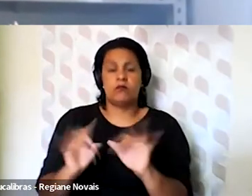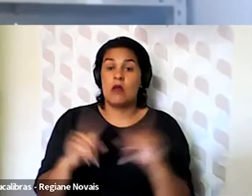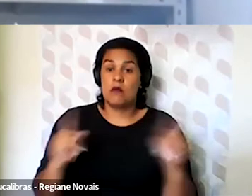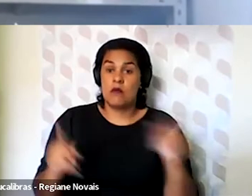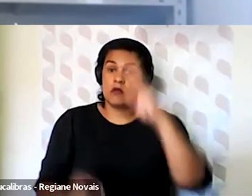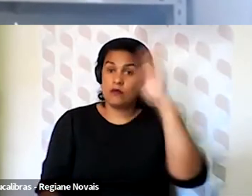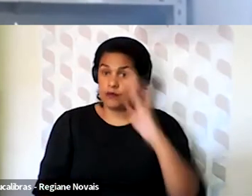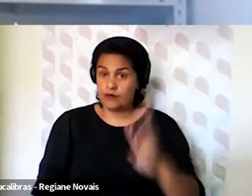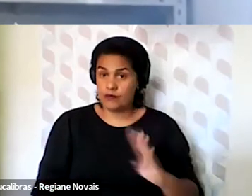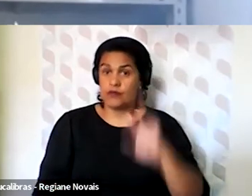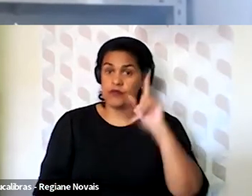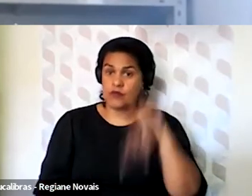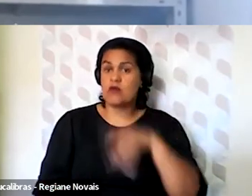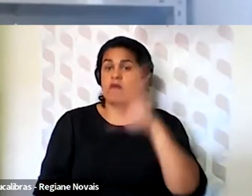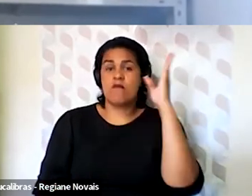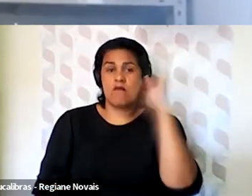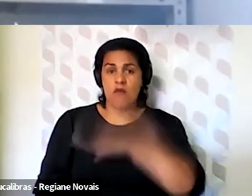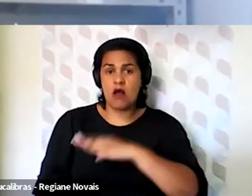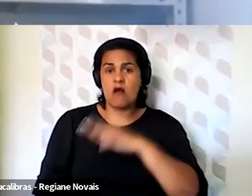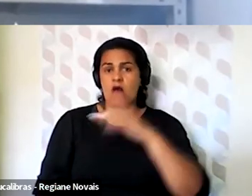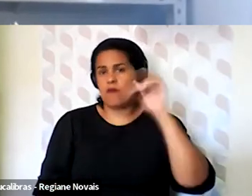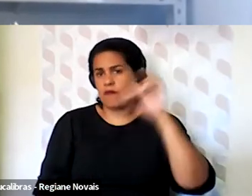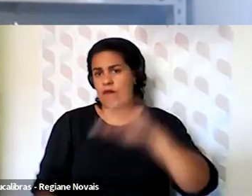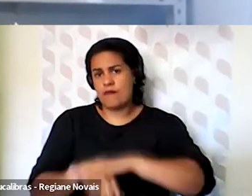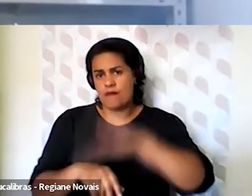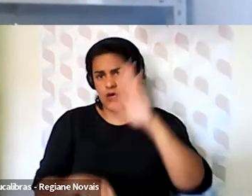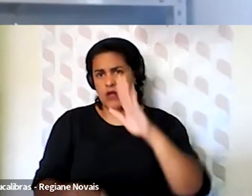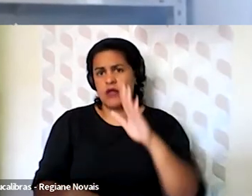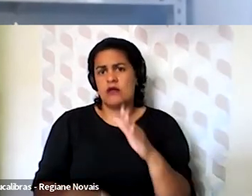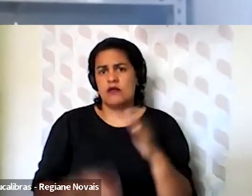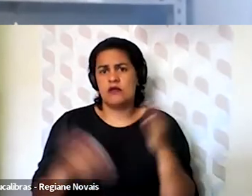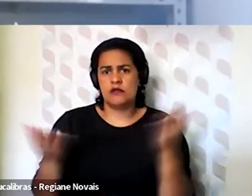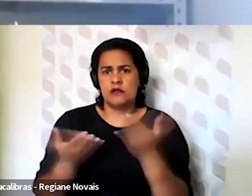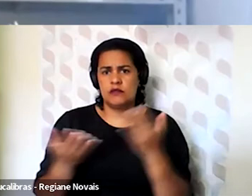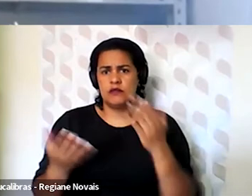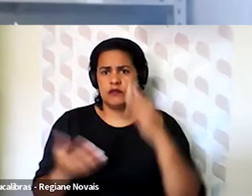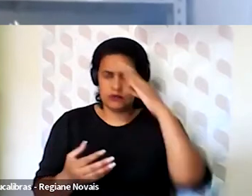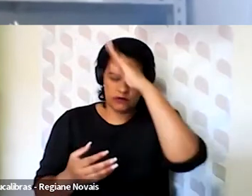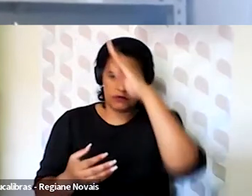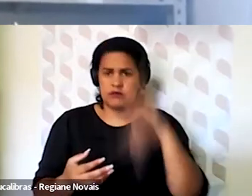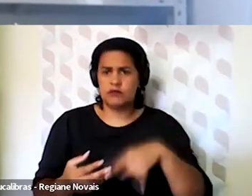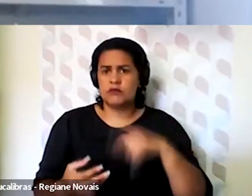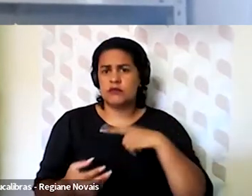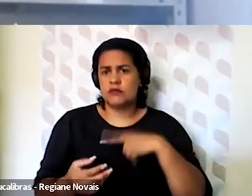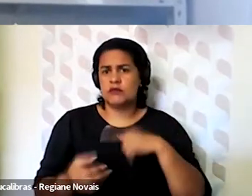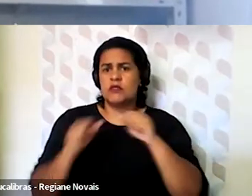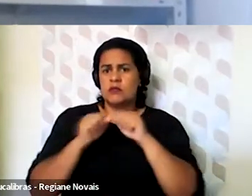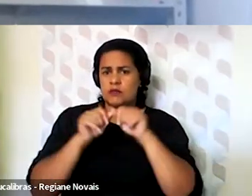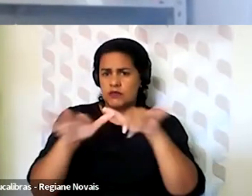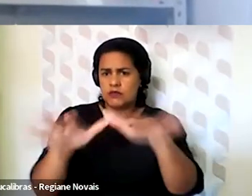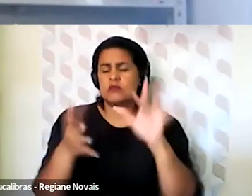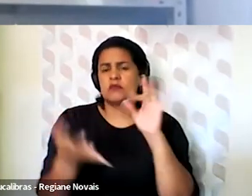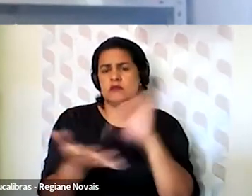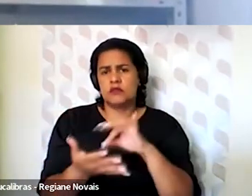maléfico num governo de inspiração nazista, que é o governo brasileiro, o governo de Bolsonaro. A pandemia foi utilizada mesmo com fins de produzir